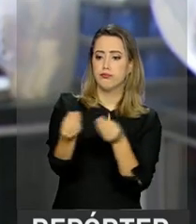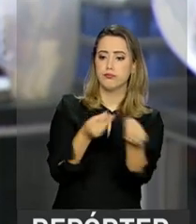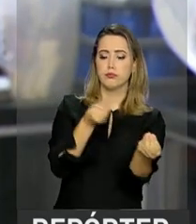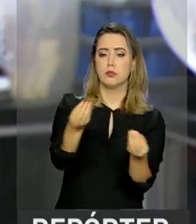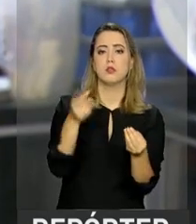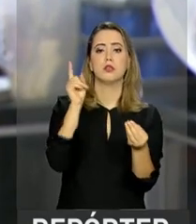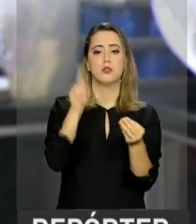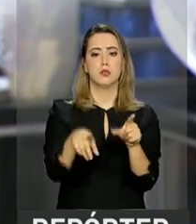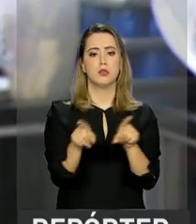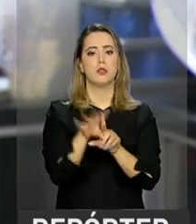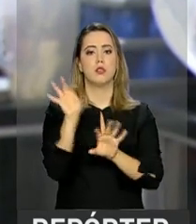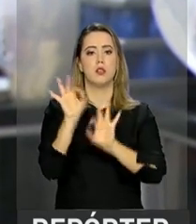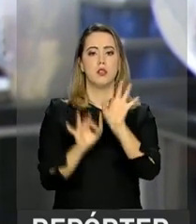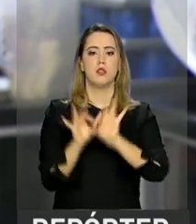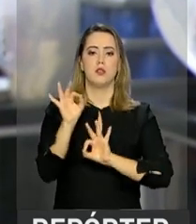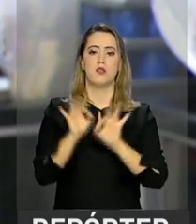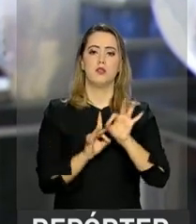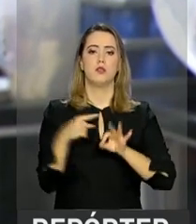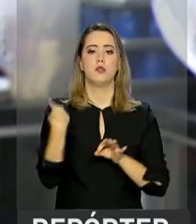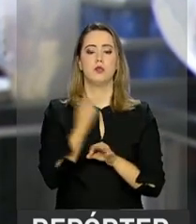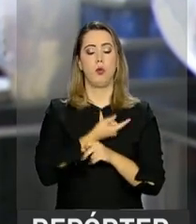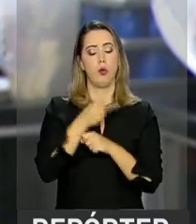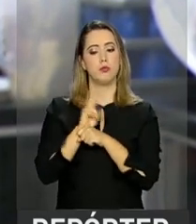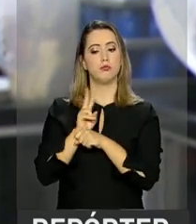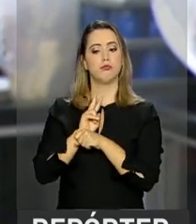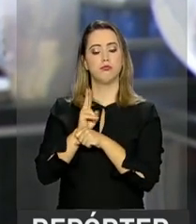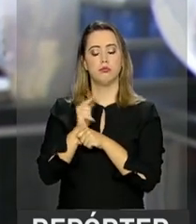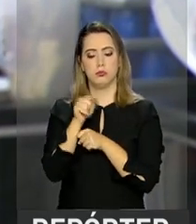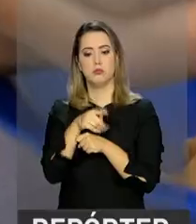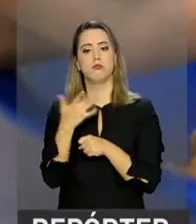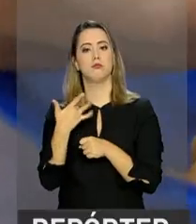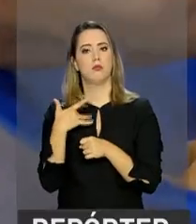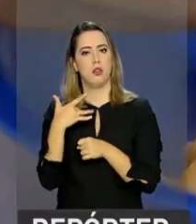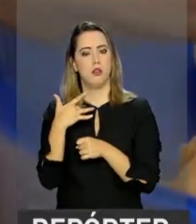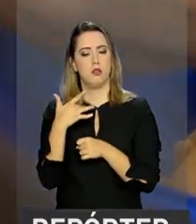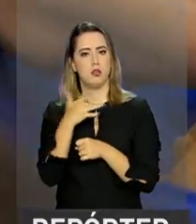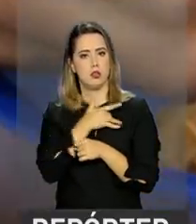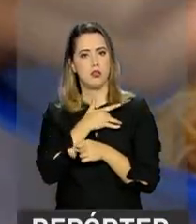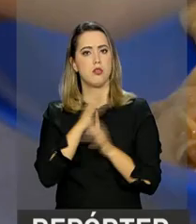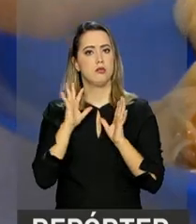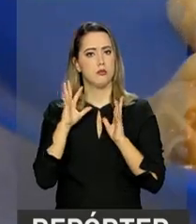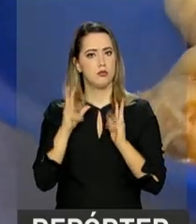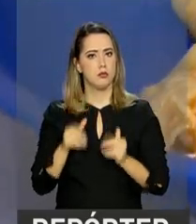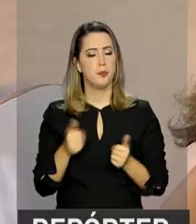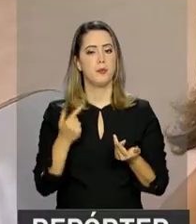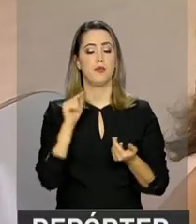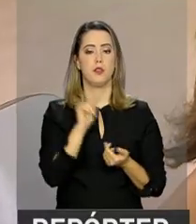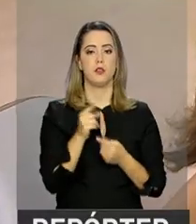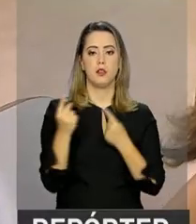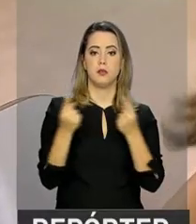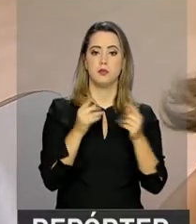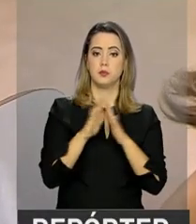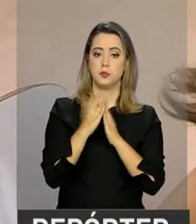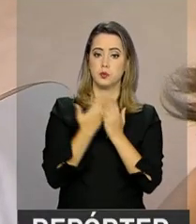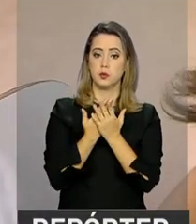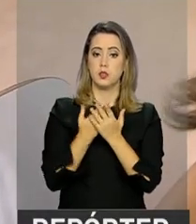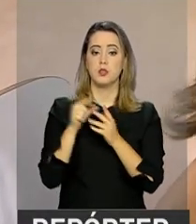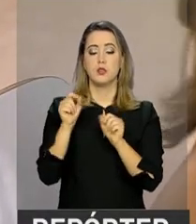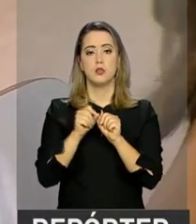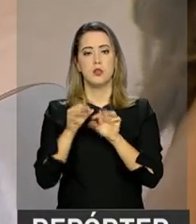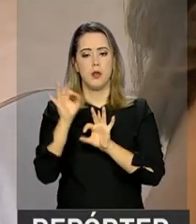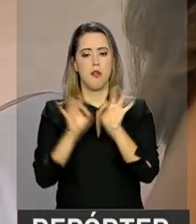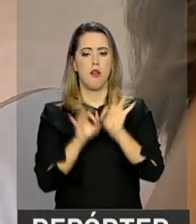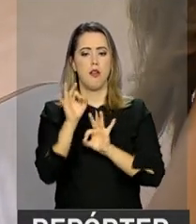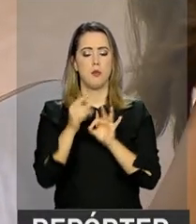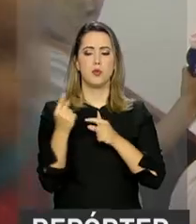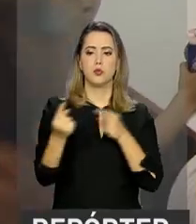pelas merendeiras e elaborados com a nossa supervisão sanitária. Cada escola faz o cardápio de acordo com as necessidades